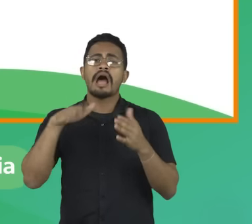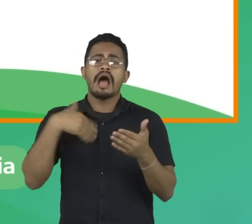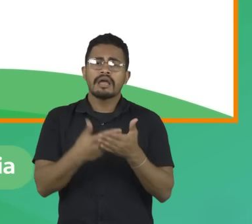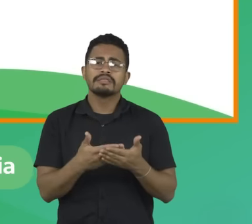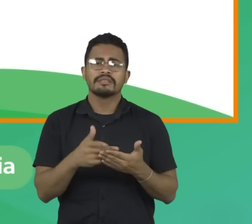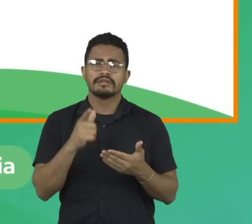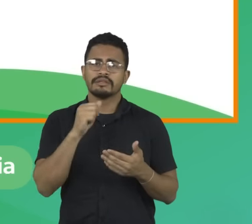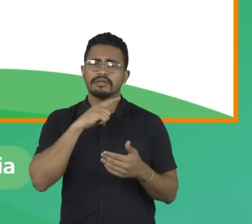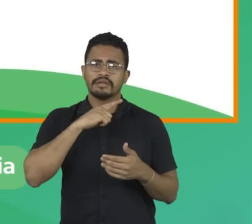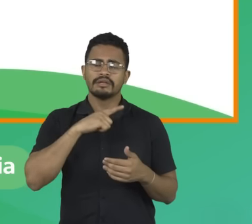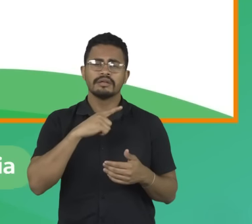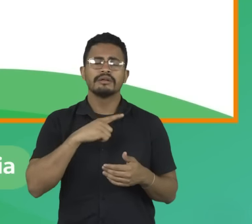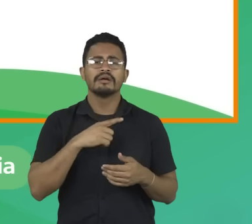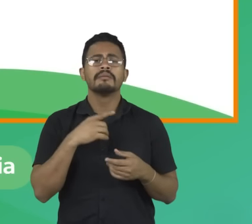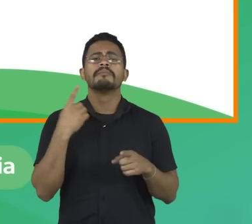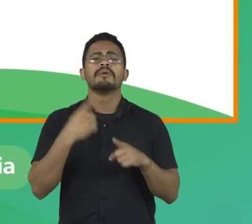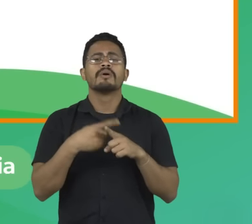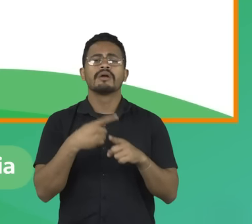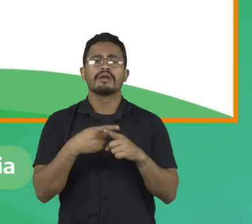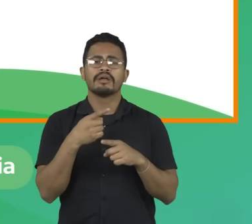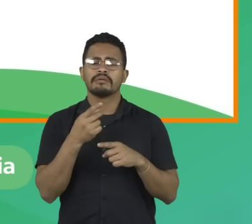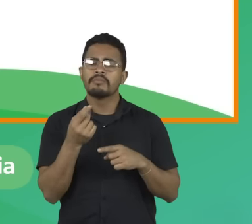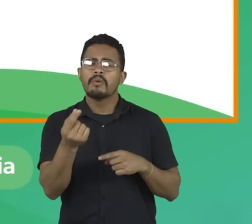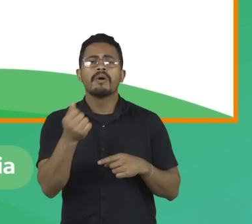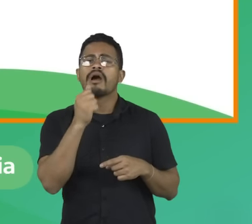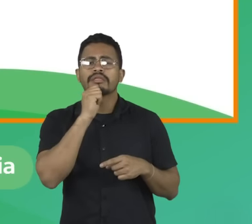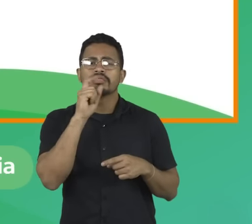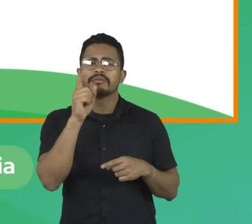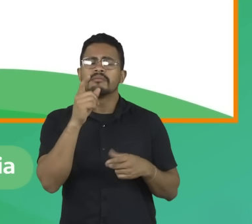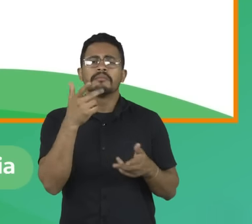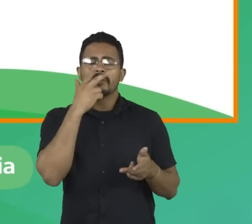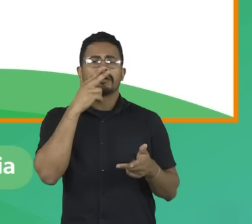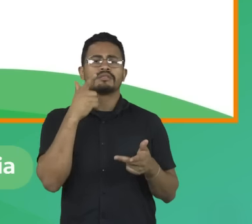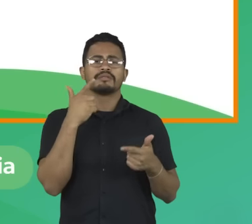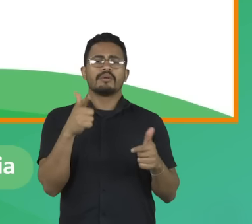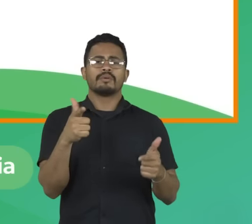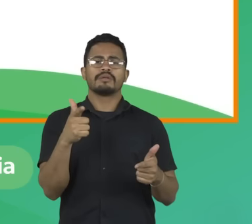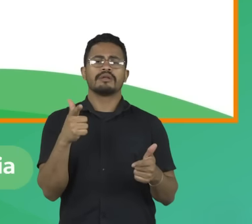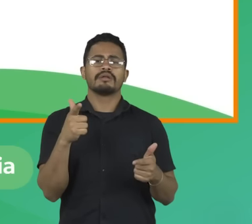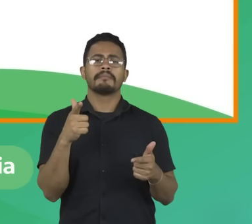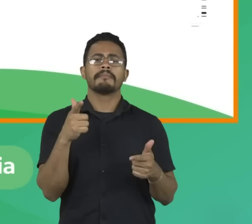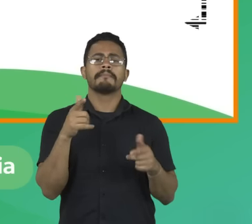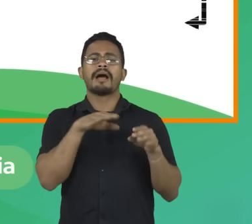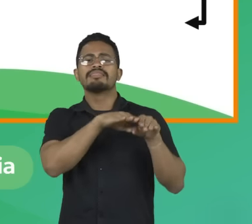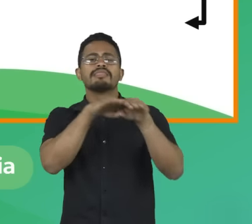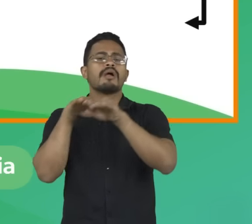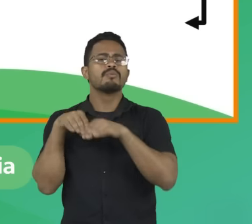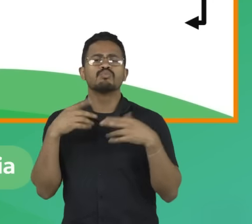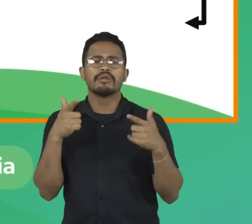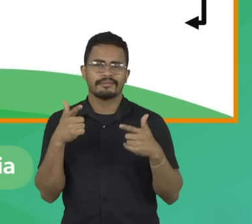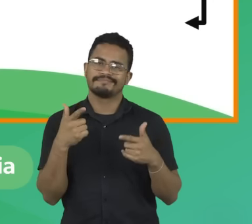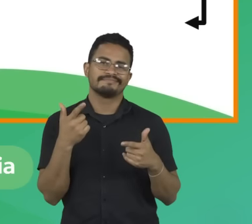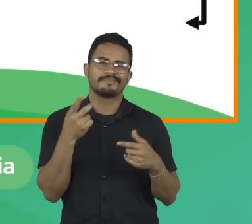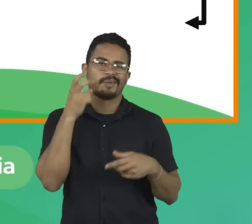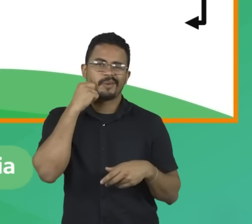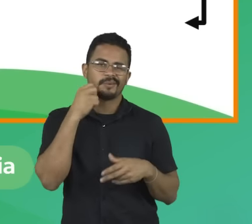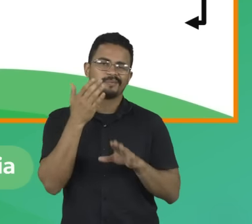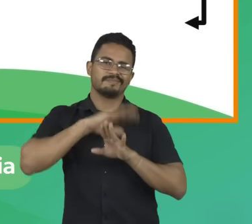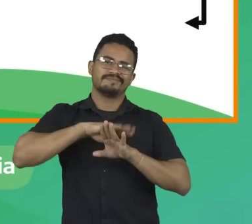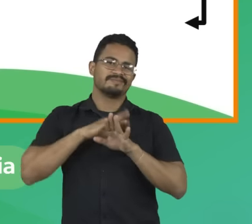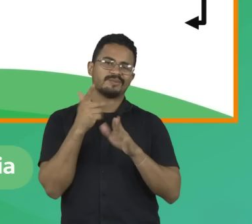que elas não são mantidas como padrão, por exemplo? Porque elas não eram consideradas lucrativas. Tá? E aí vem um